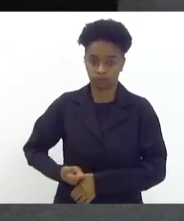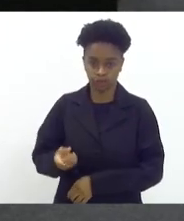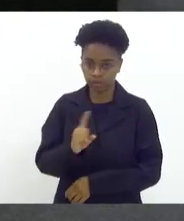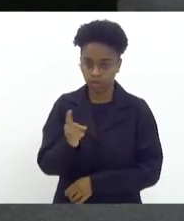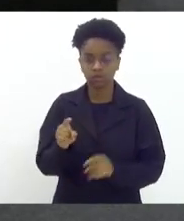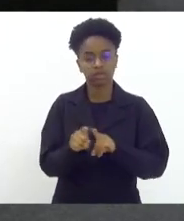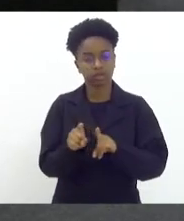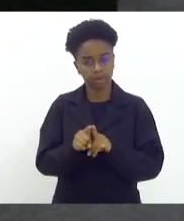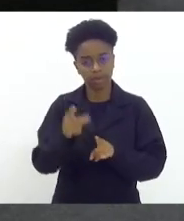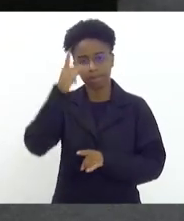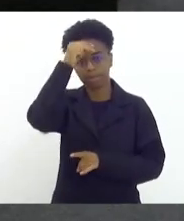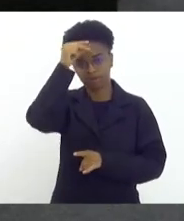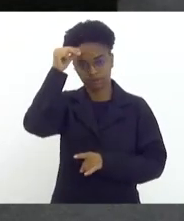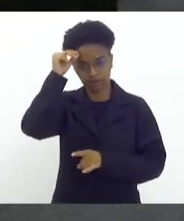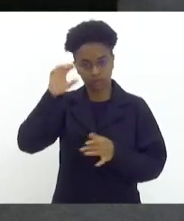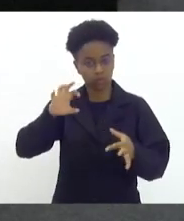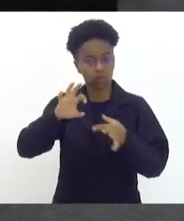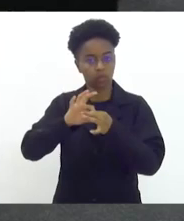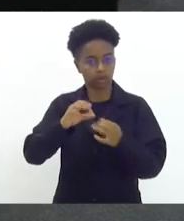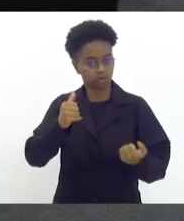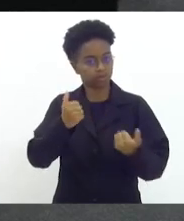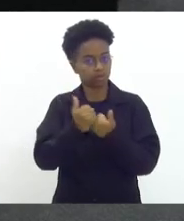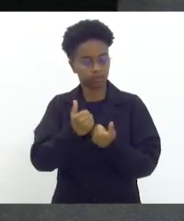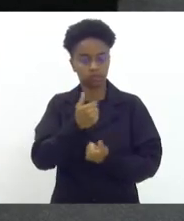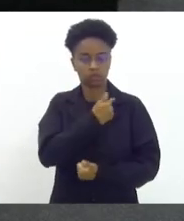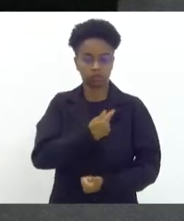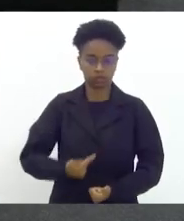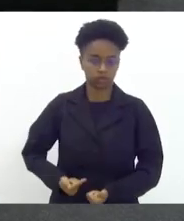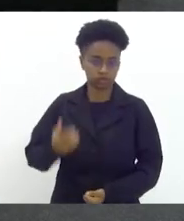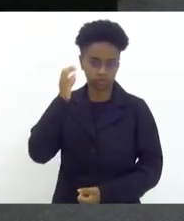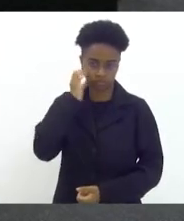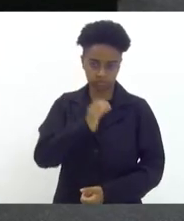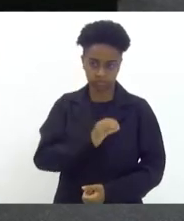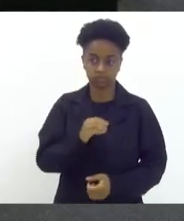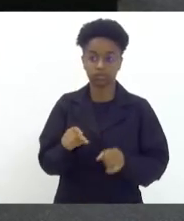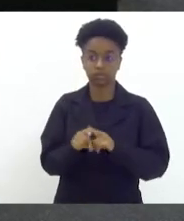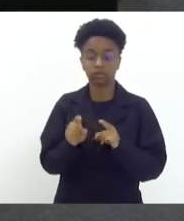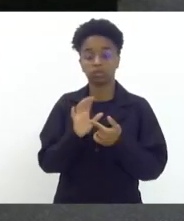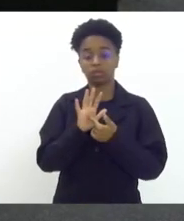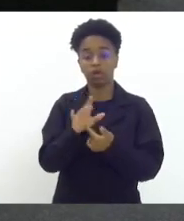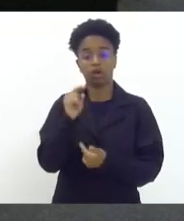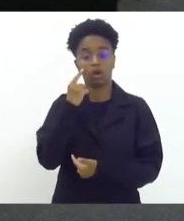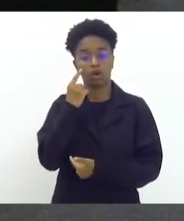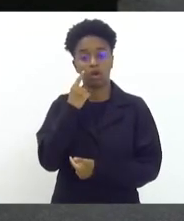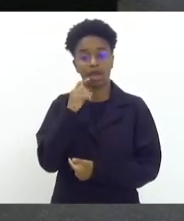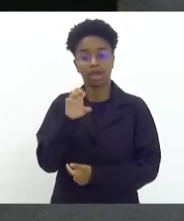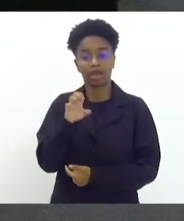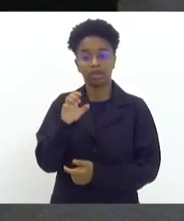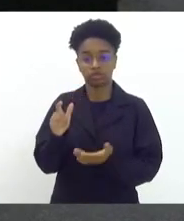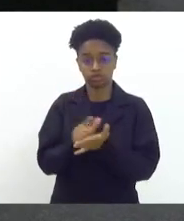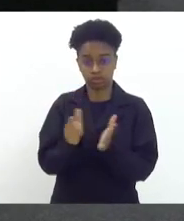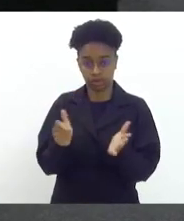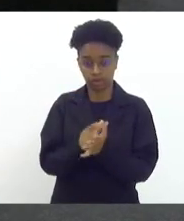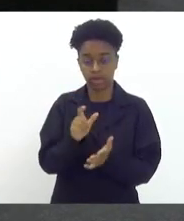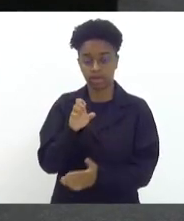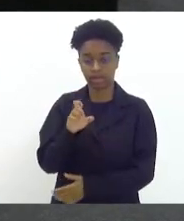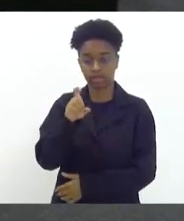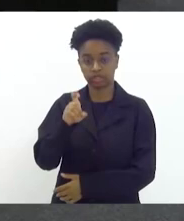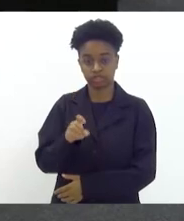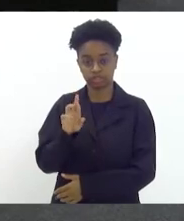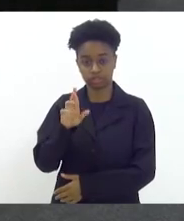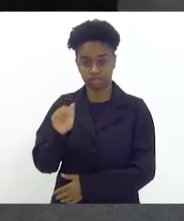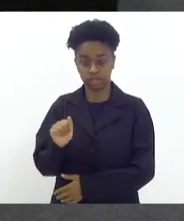nessas prefeituras aliadas do governador Cláudio Castro como tá aqui na matéria do Extra a justiça já